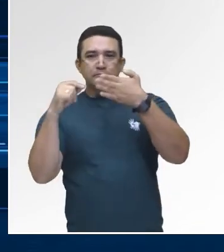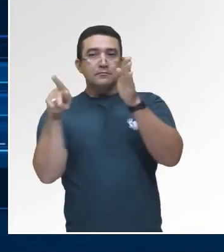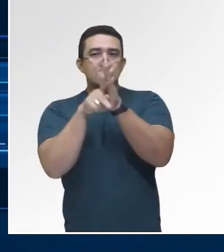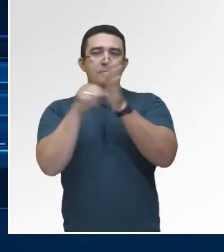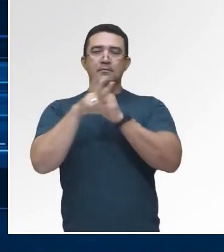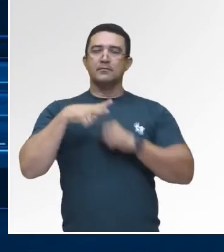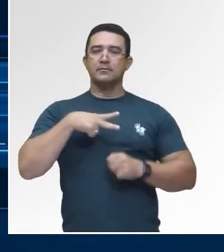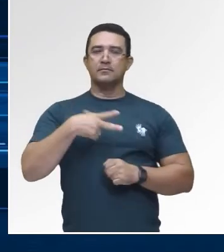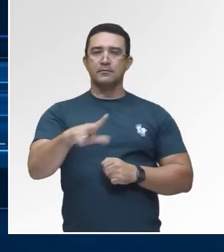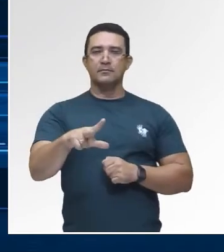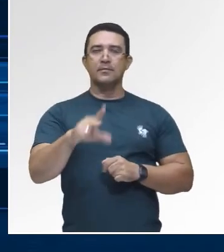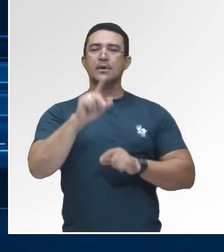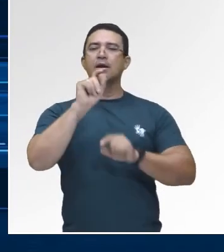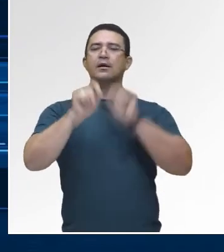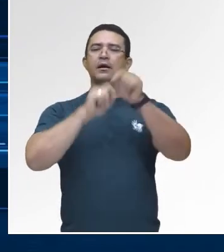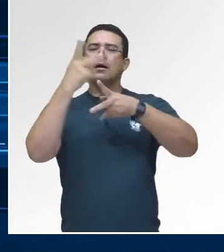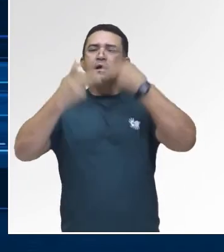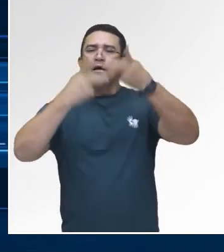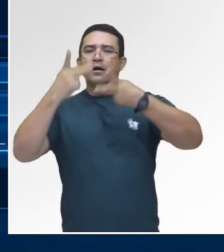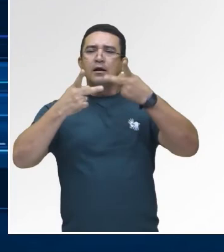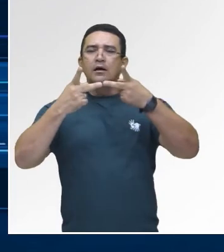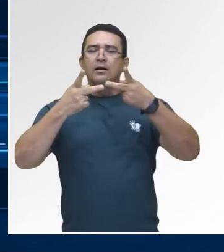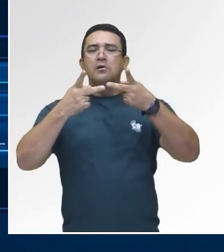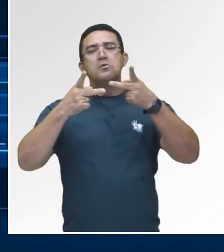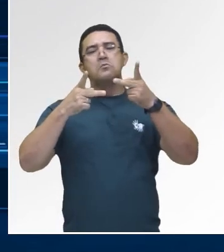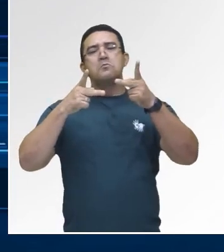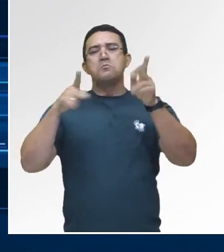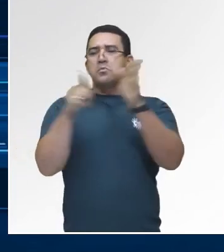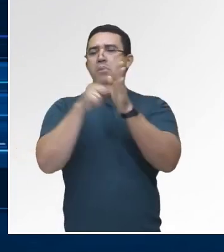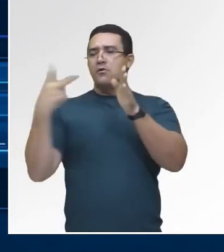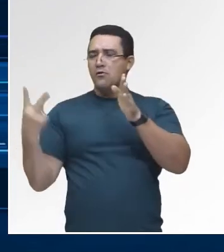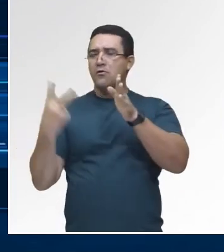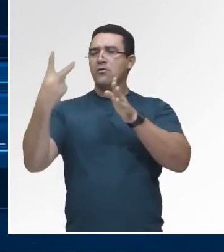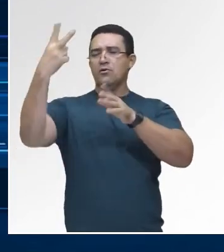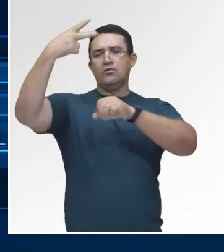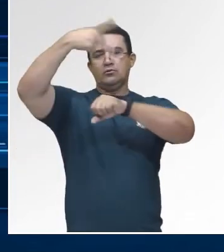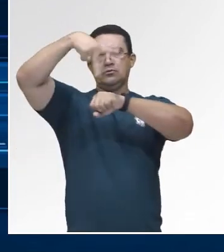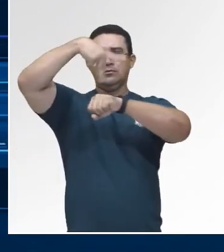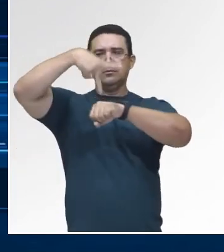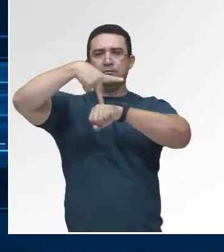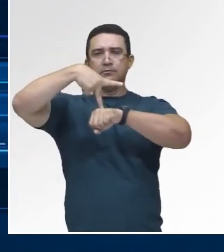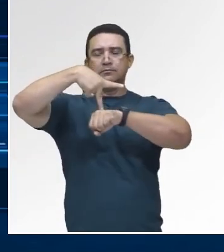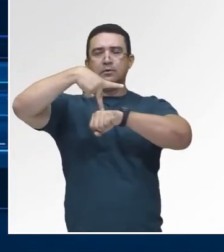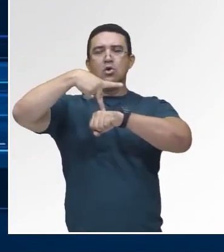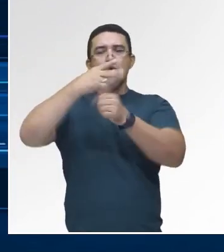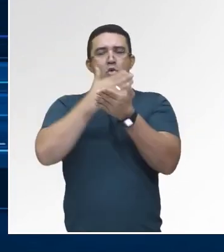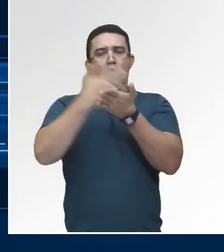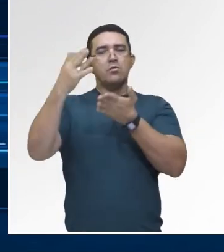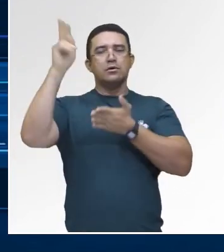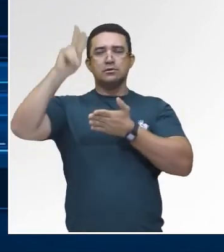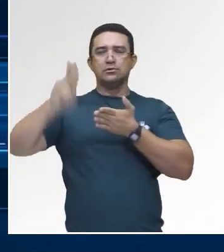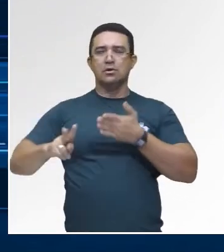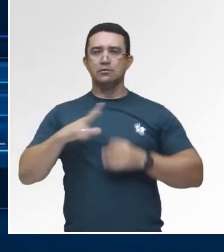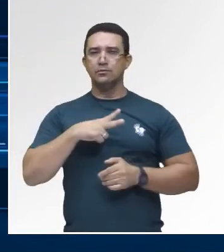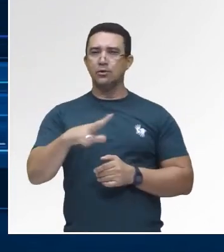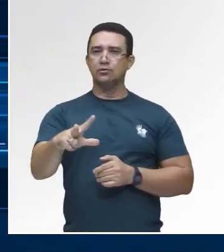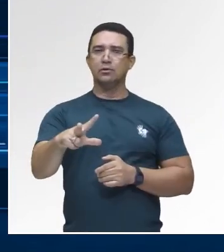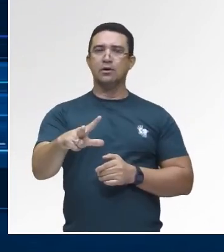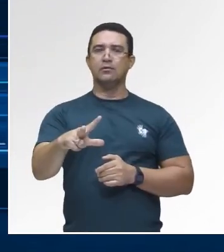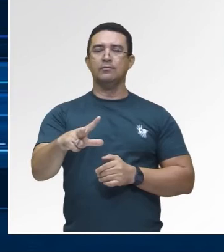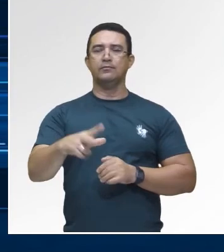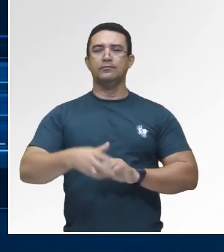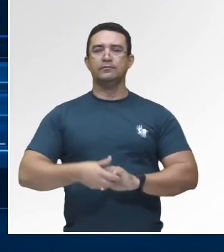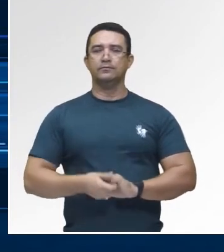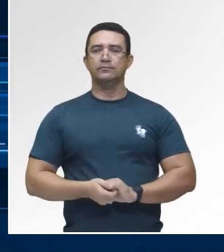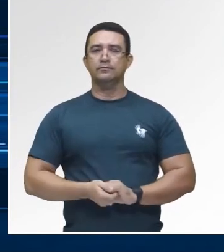vão tratar ali do nacionalismo até, né, logo do início da história de Portugal, através desse